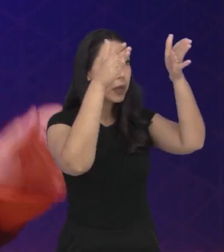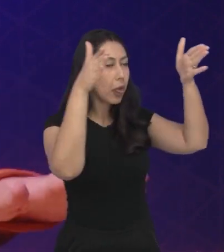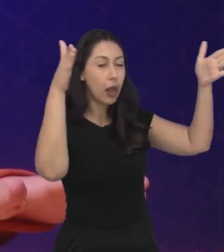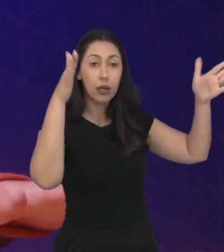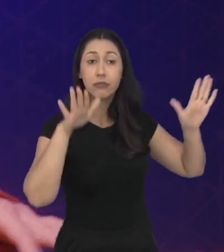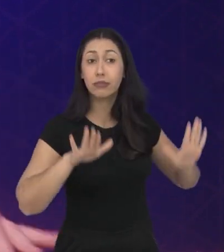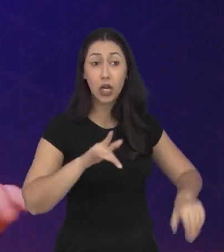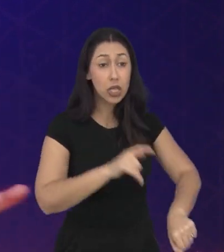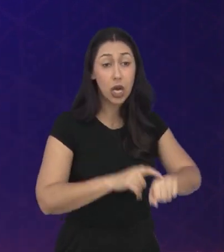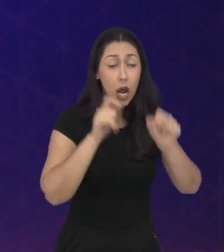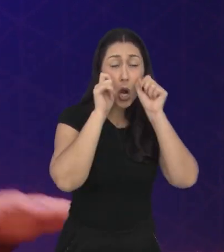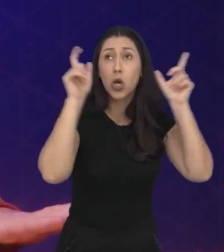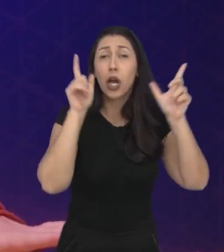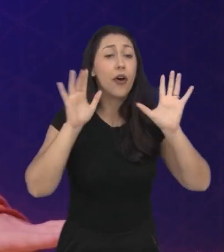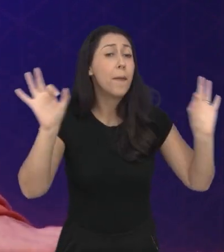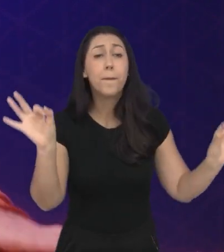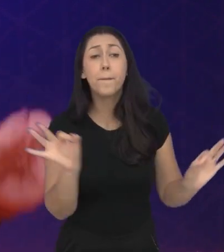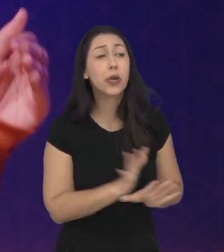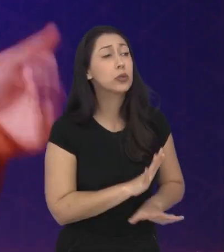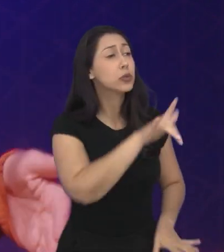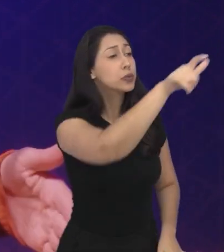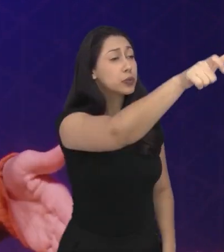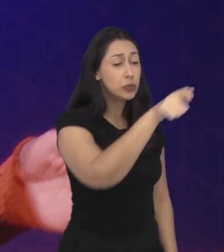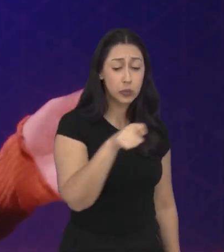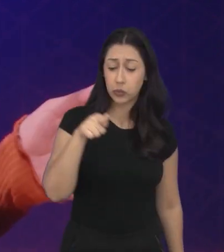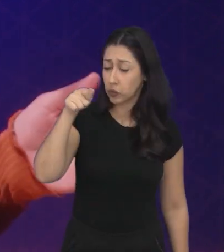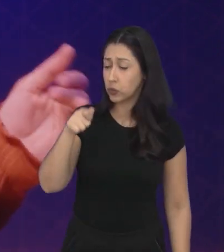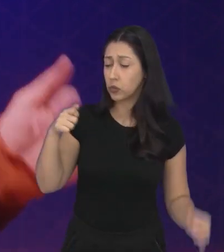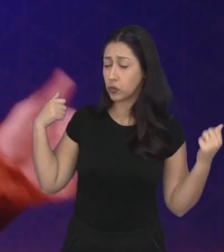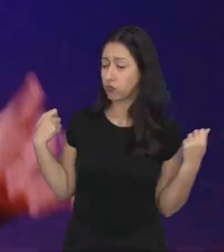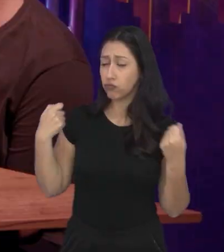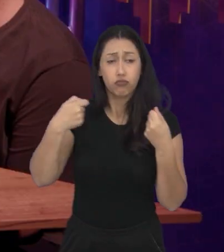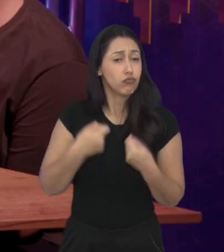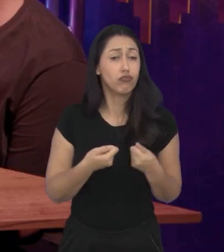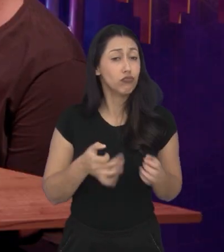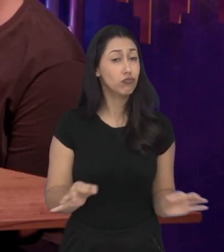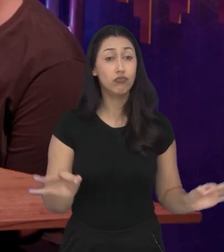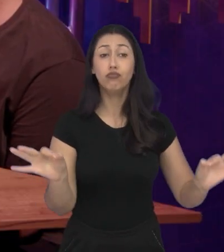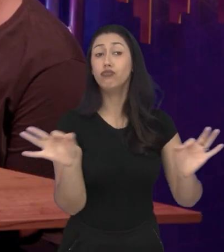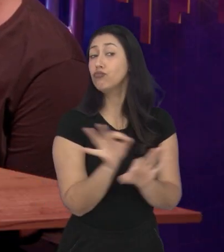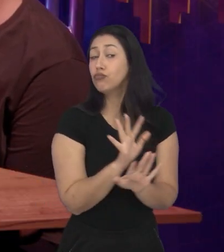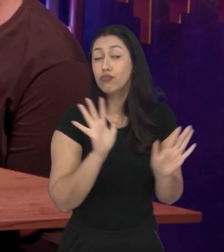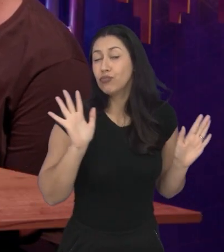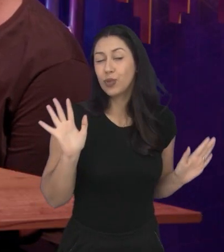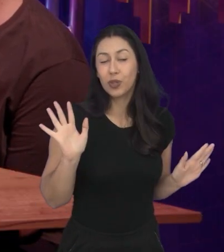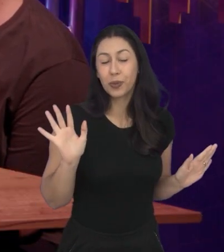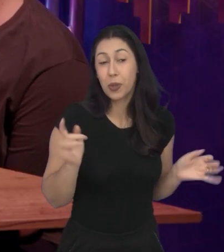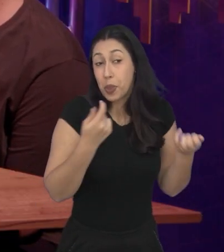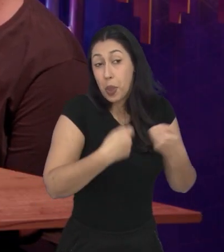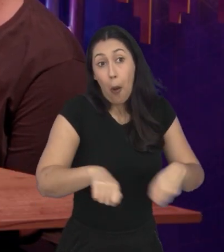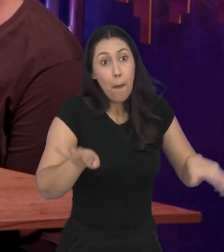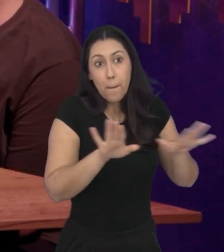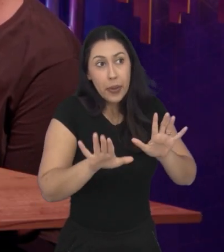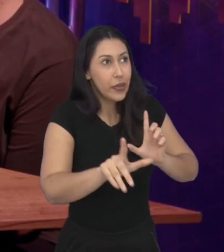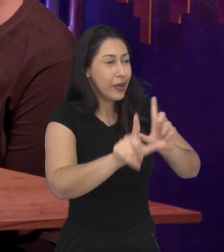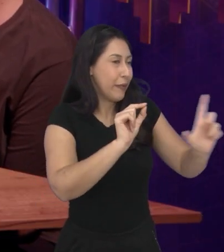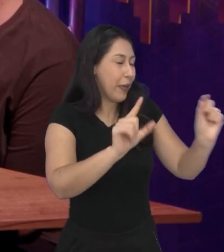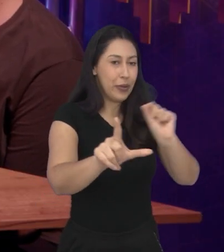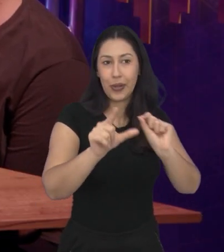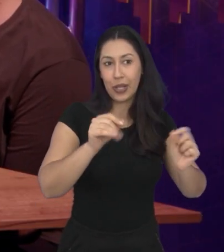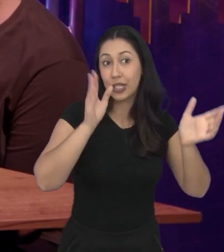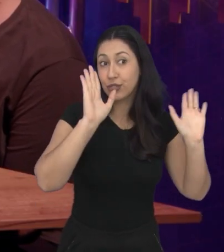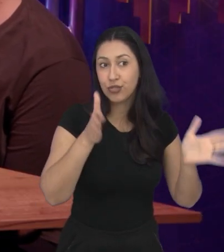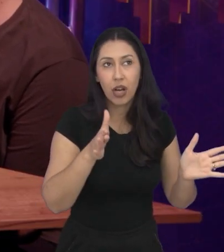ele acordava e ele não decidia a roupa que ele ia usar, ele já tinha essa decisão tomada posteriormente, né? Então